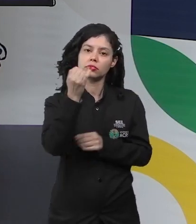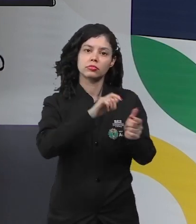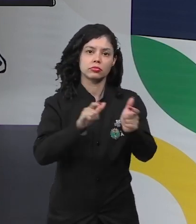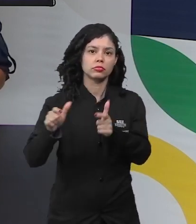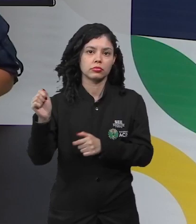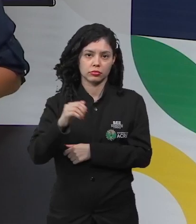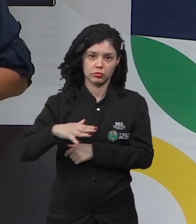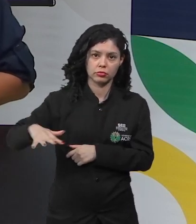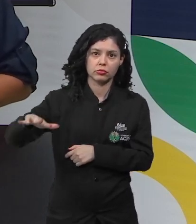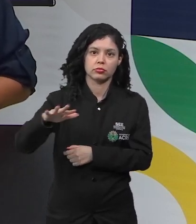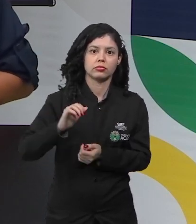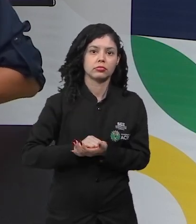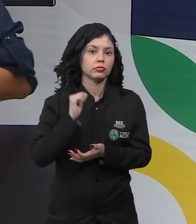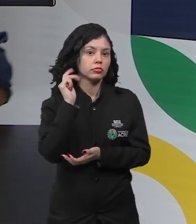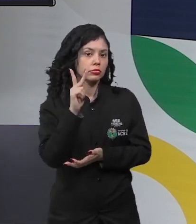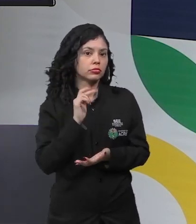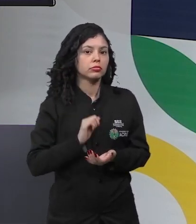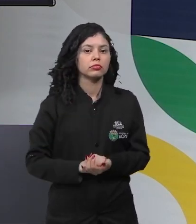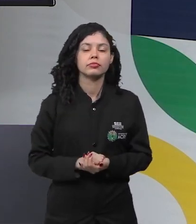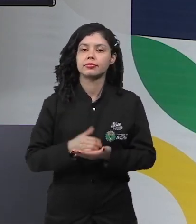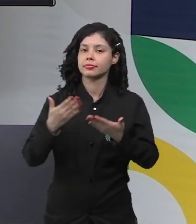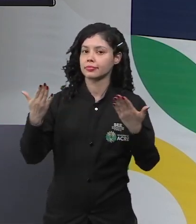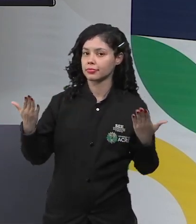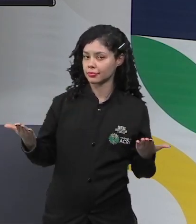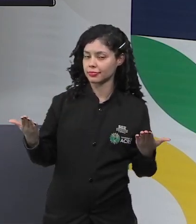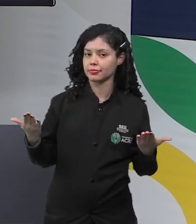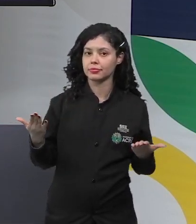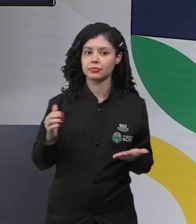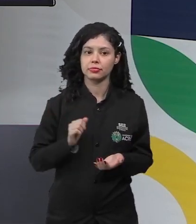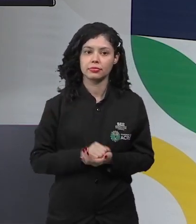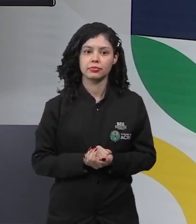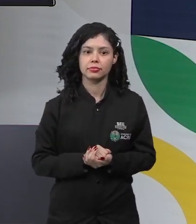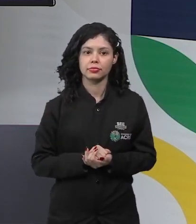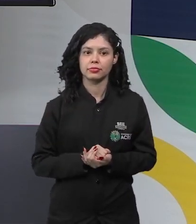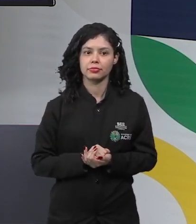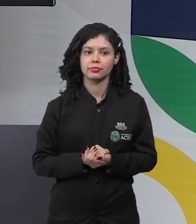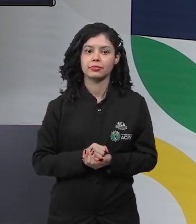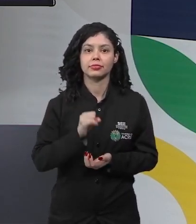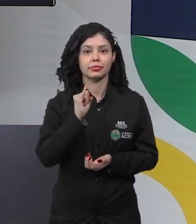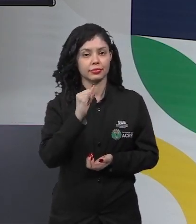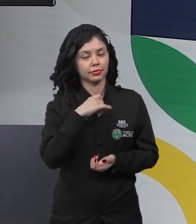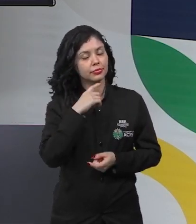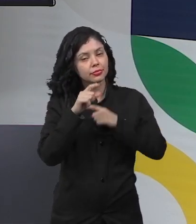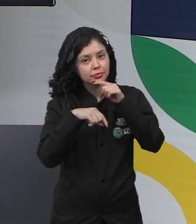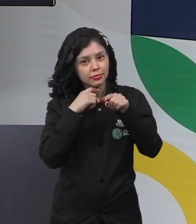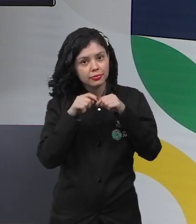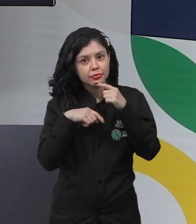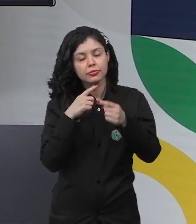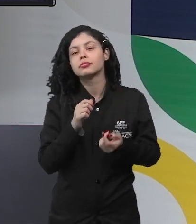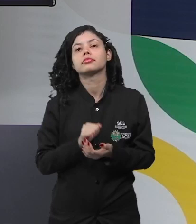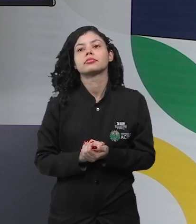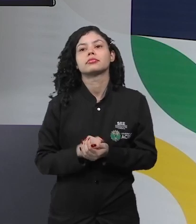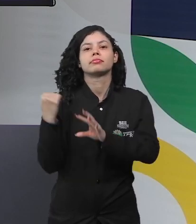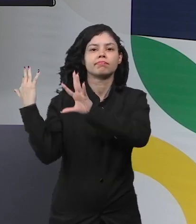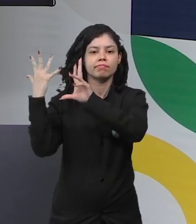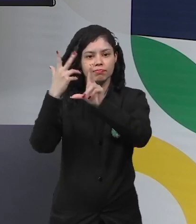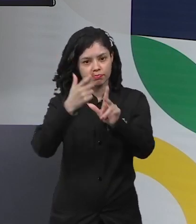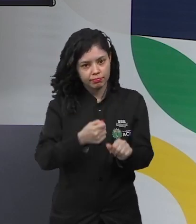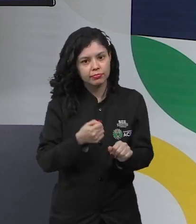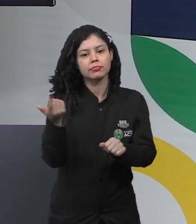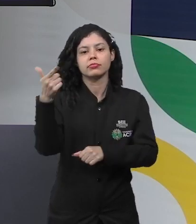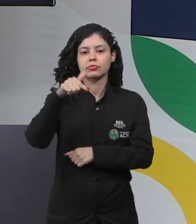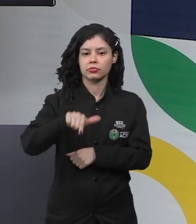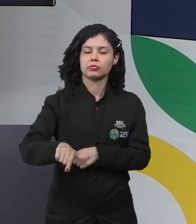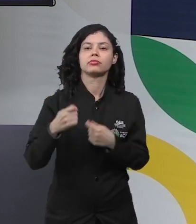áreas rurais, tá ok? Pessoal, se teve alguma dúvida sobre essa aula, revise, se